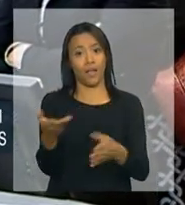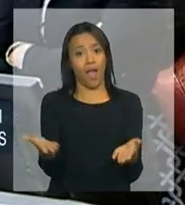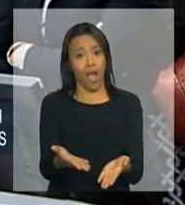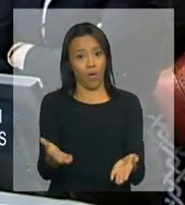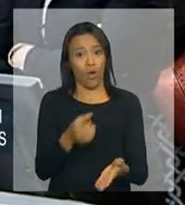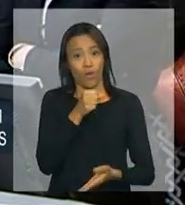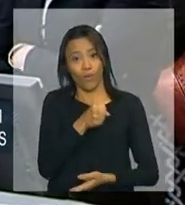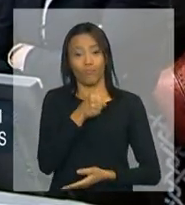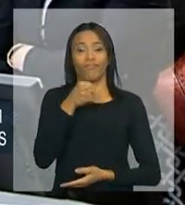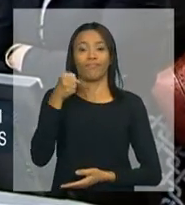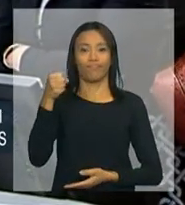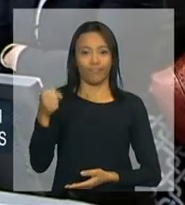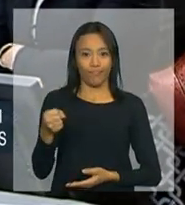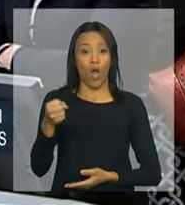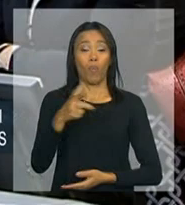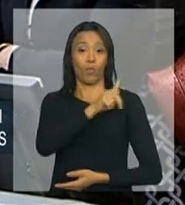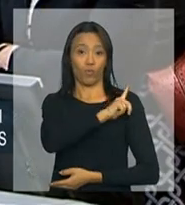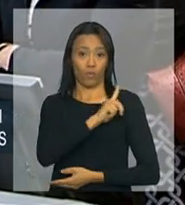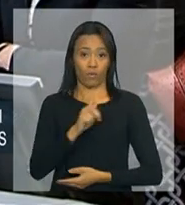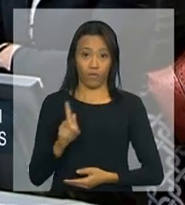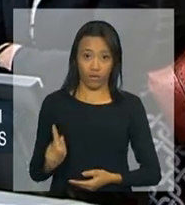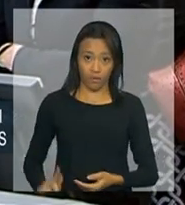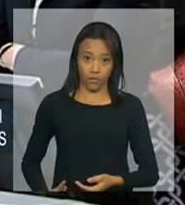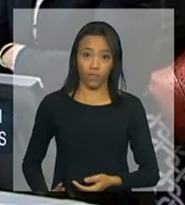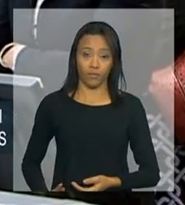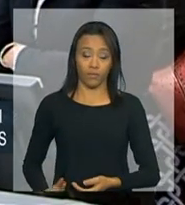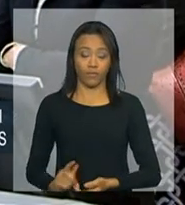a palavra para o governador